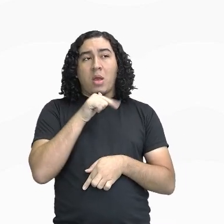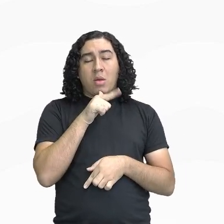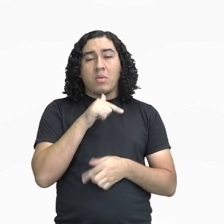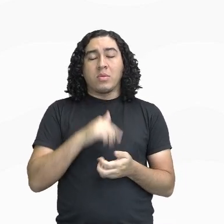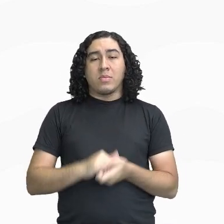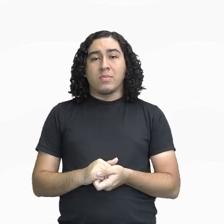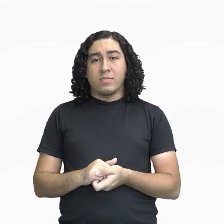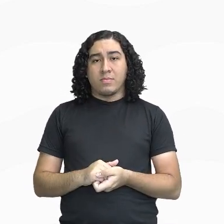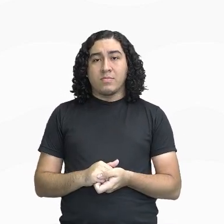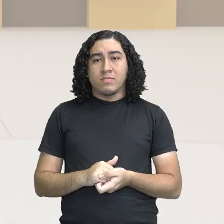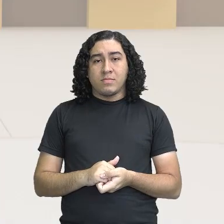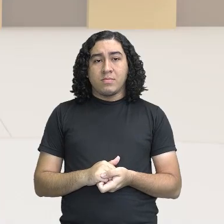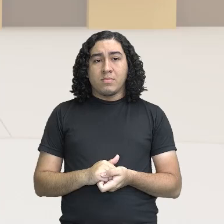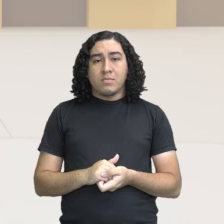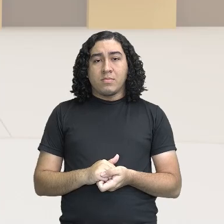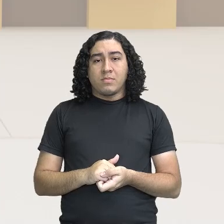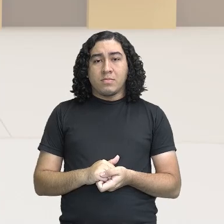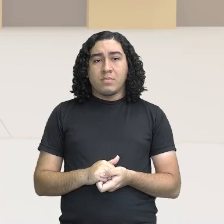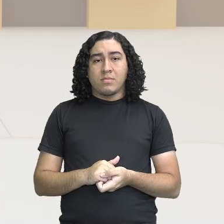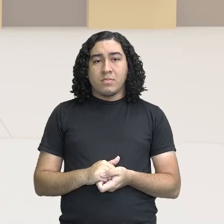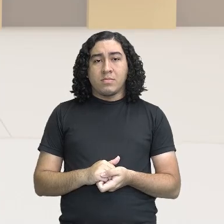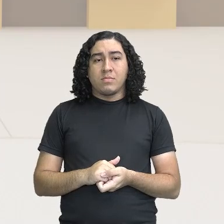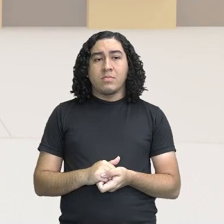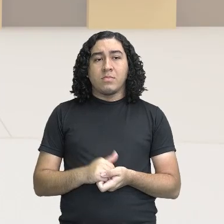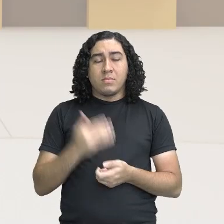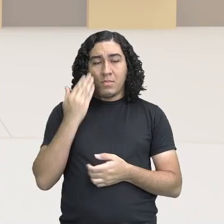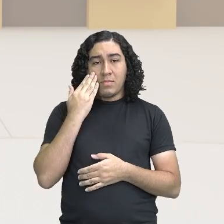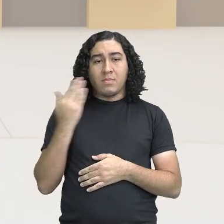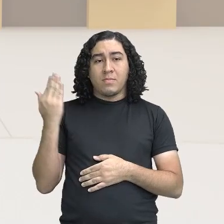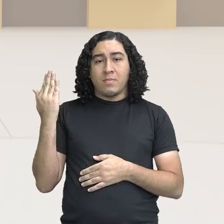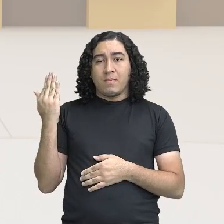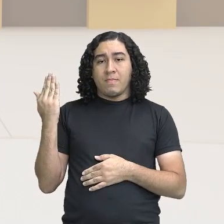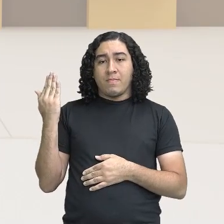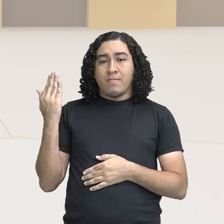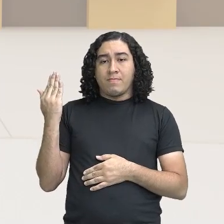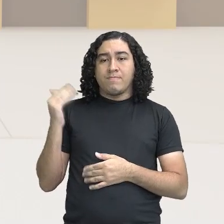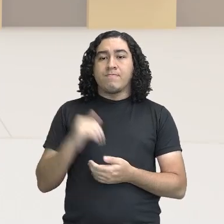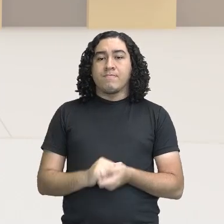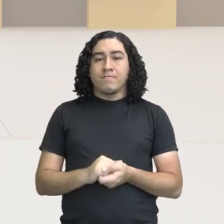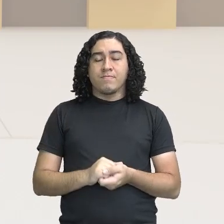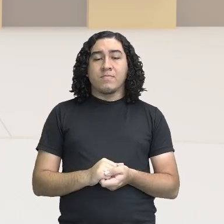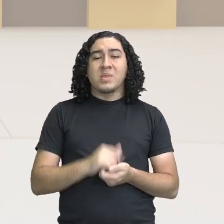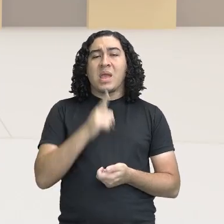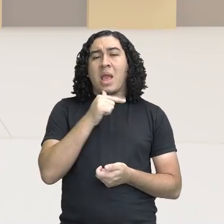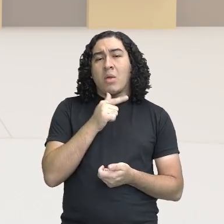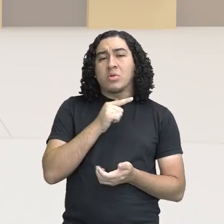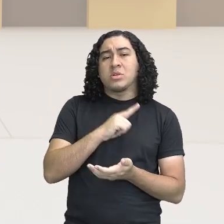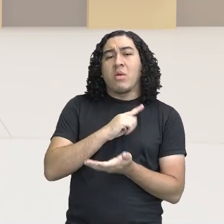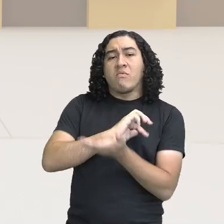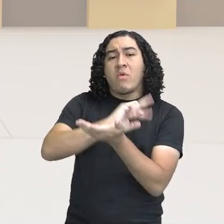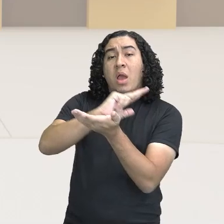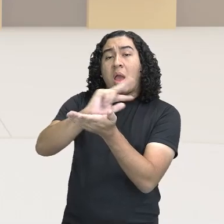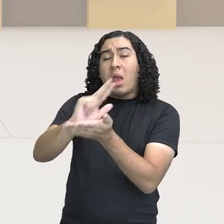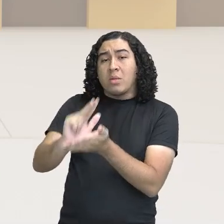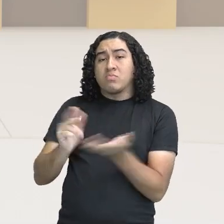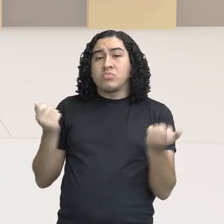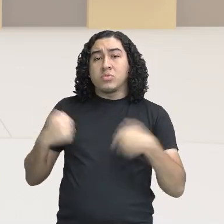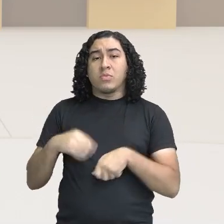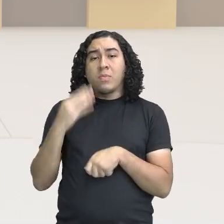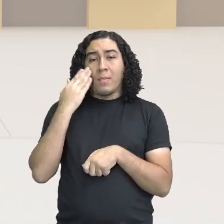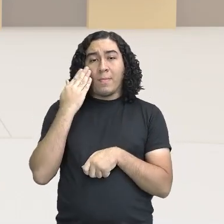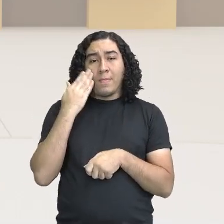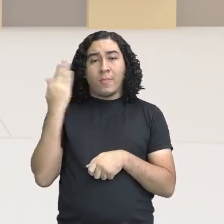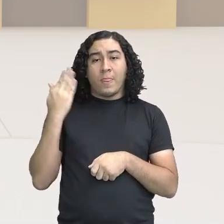Nosso ciclo da água. Como você pôde observar, a água se apresentando ali nos seus diferentes estados físicos, né? Então, olha só,